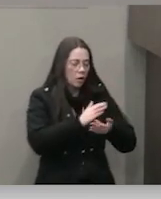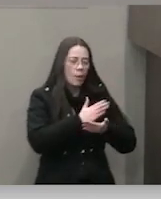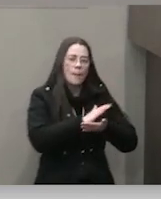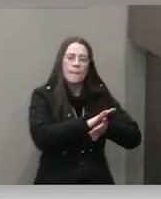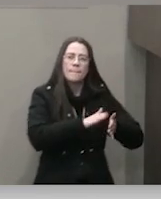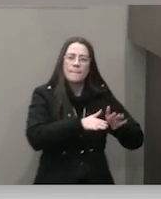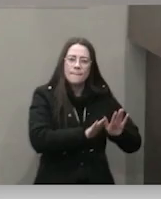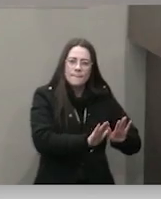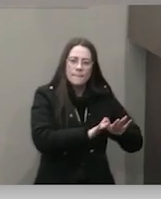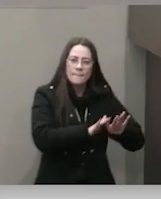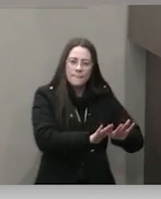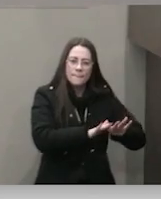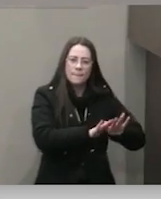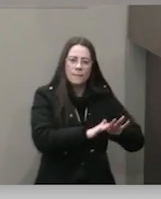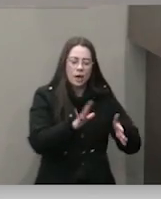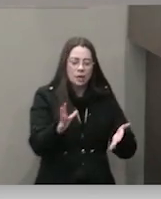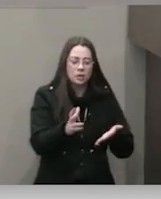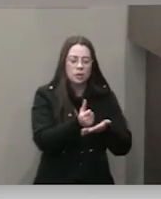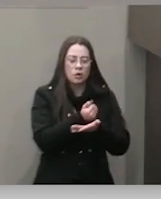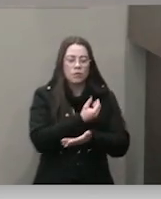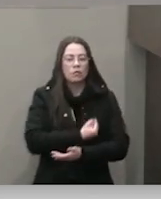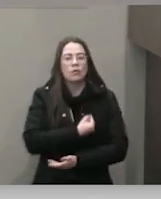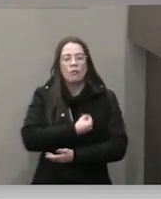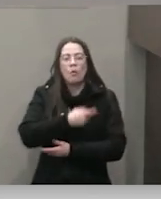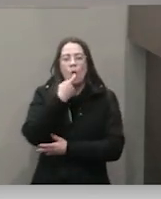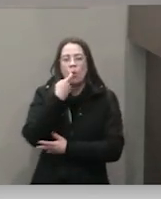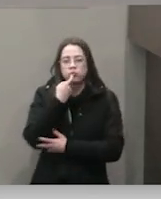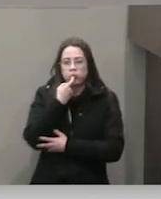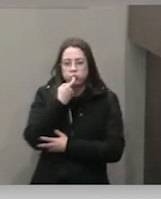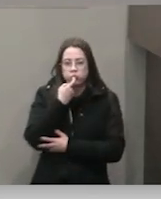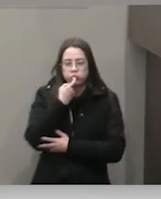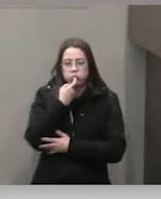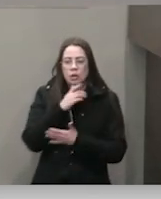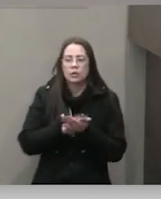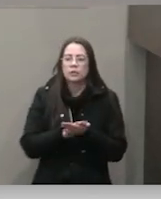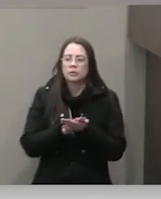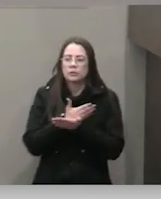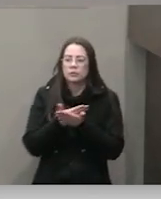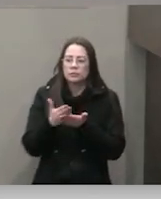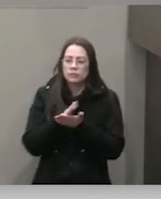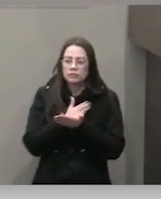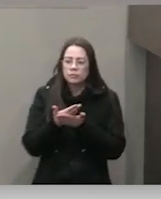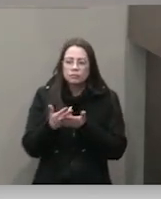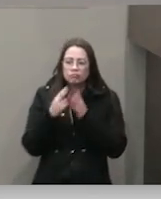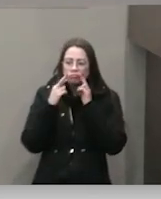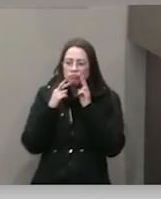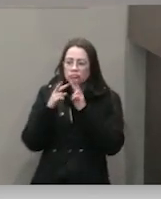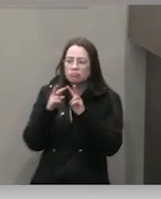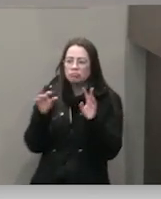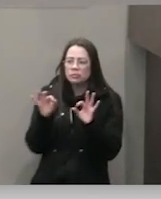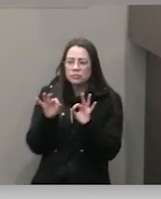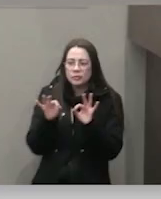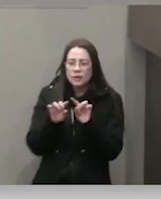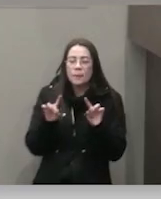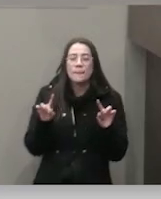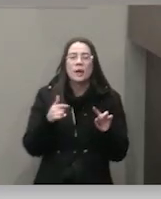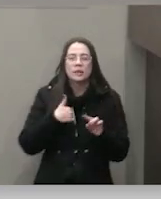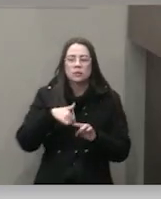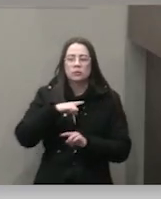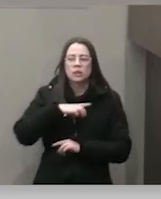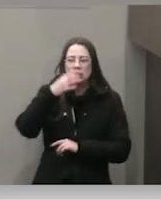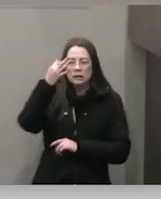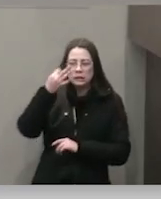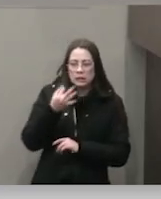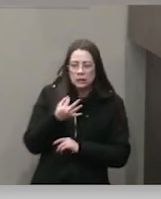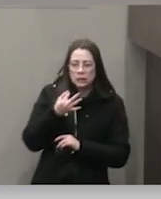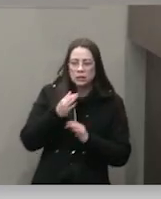vida daquela criança. Muitas vezes, Jackson, isso poderia ter passado despercebido. Porque eu tenho certeza que, dentre